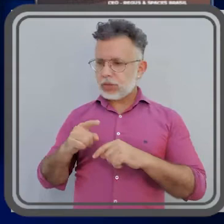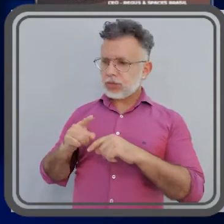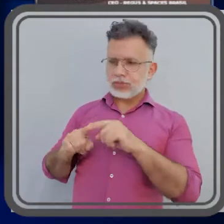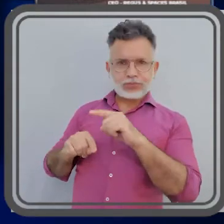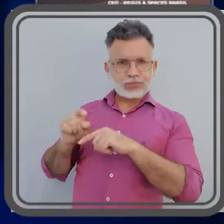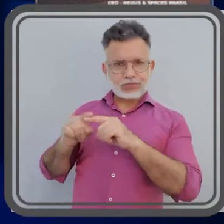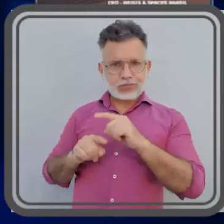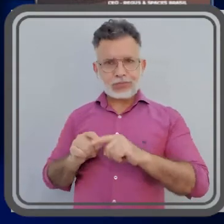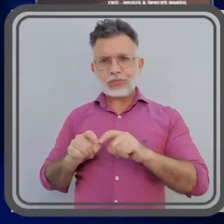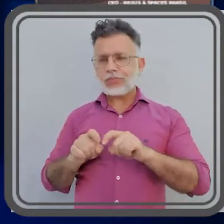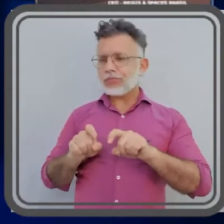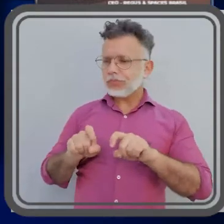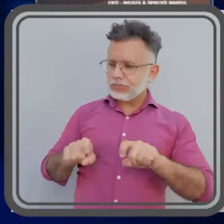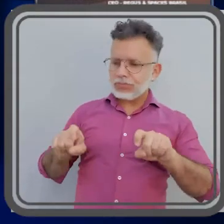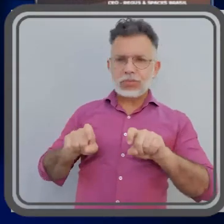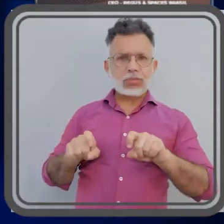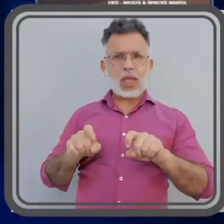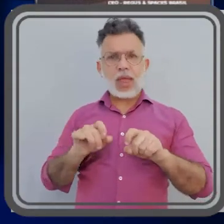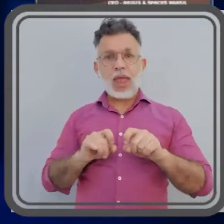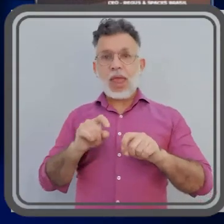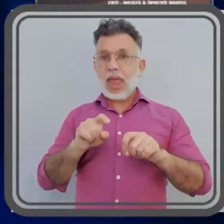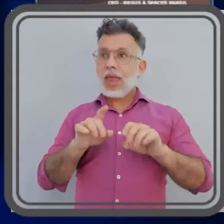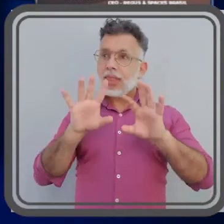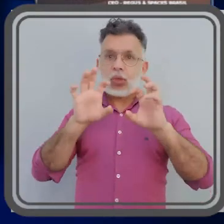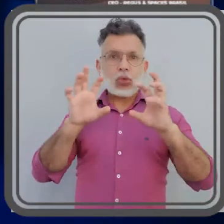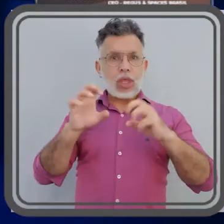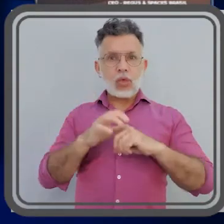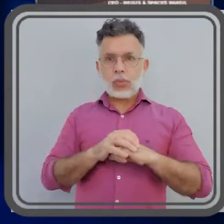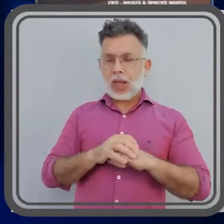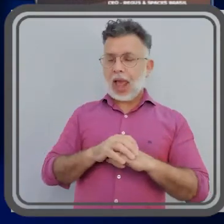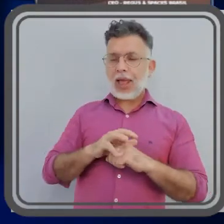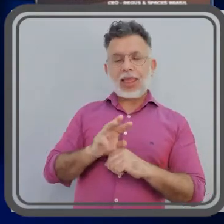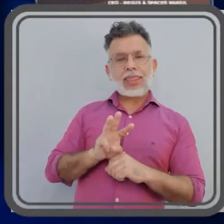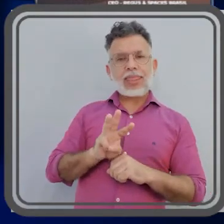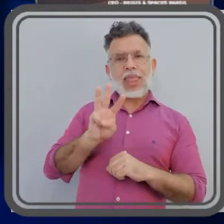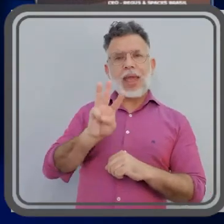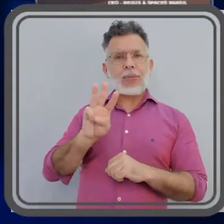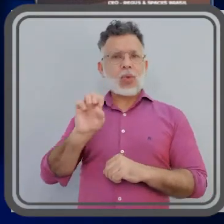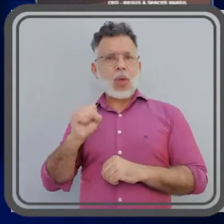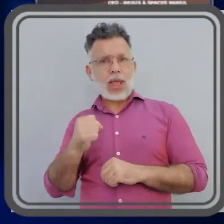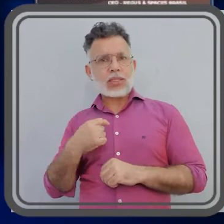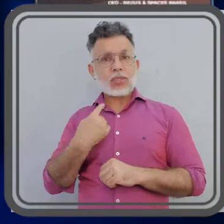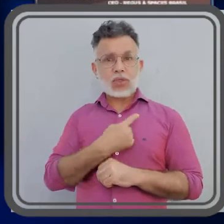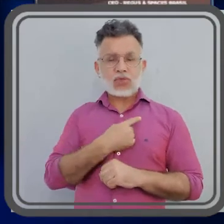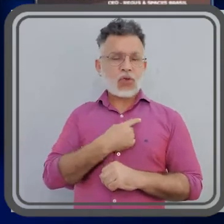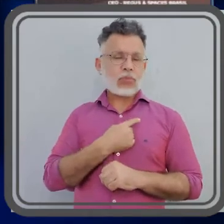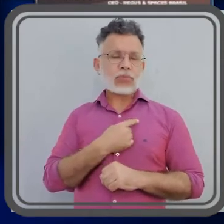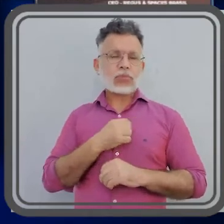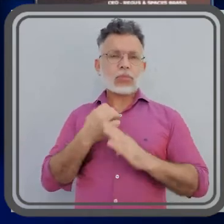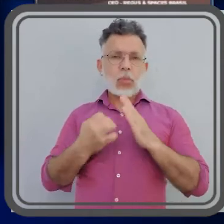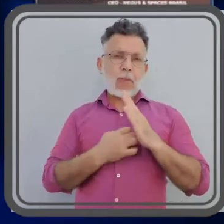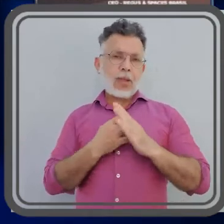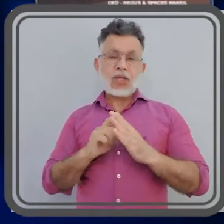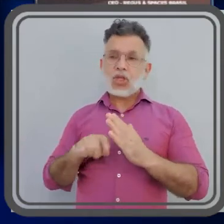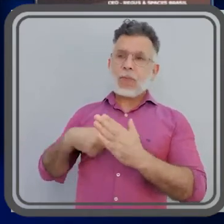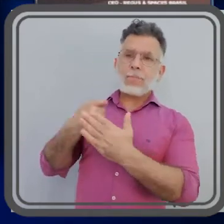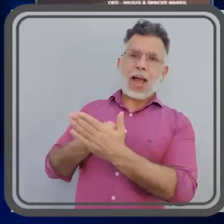equipamentos, servidor, essas coisas, ficamos na nuvem, a AWS. Então, a gente foi sendo uma empresa asset light. A gente paga